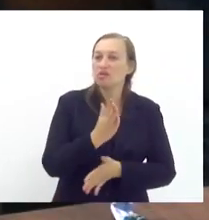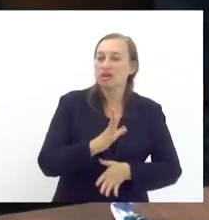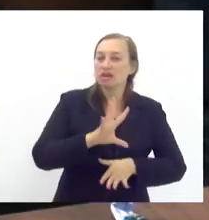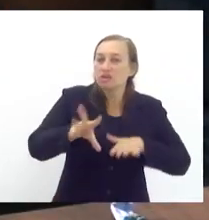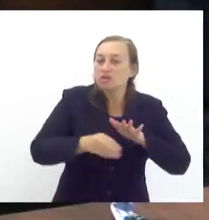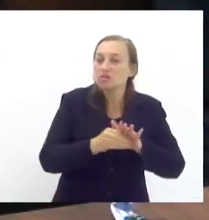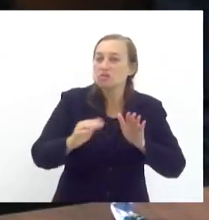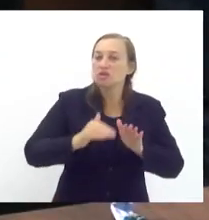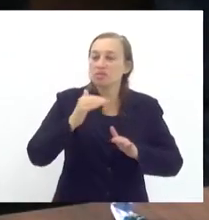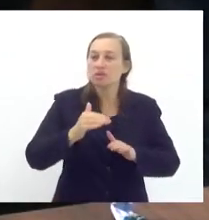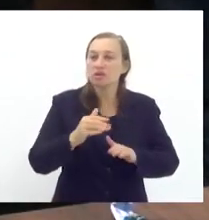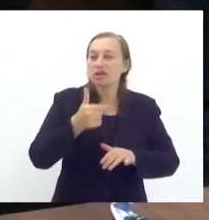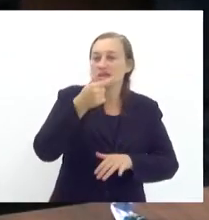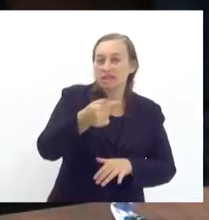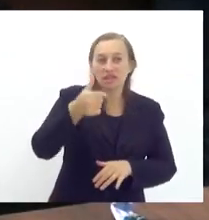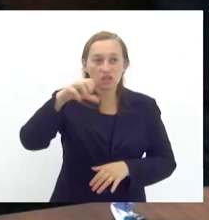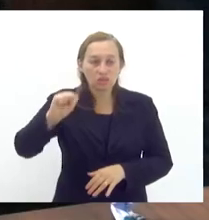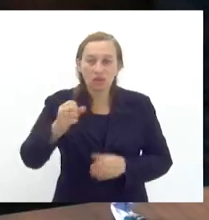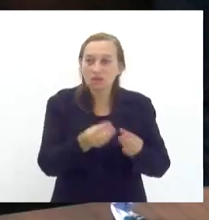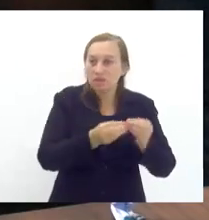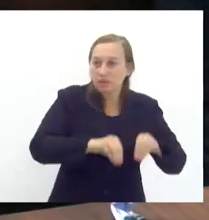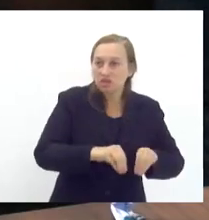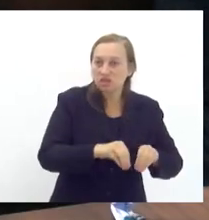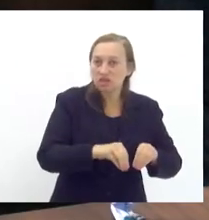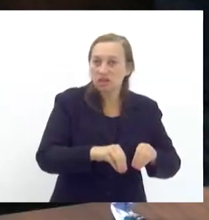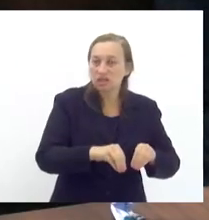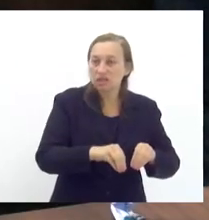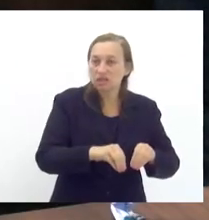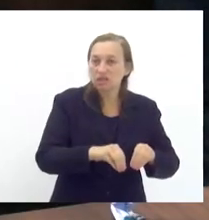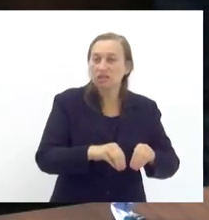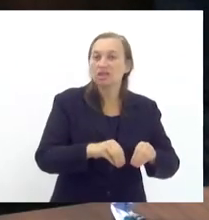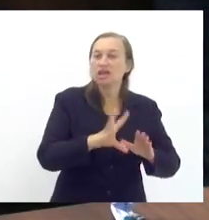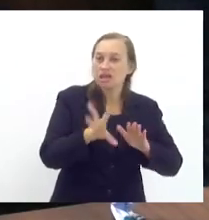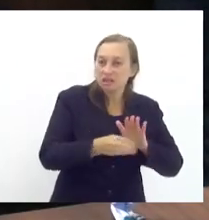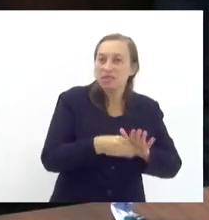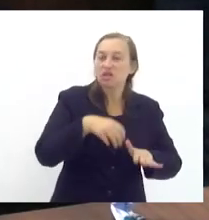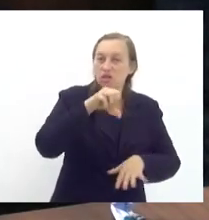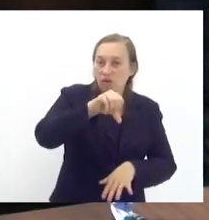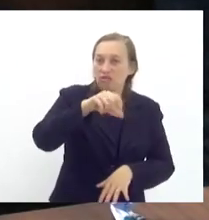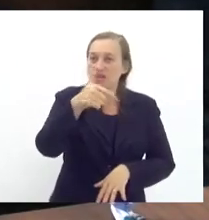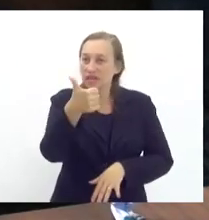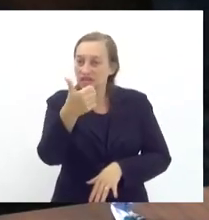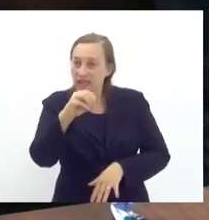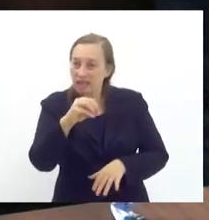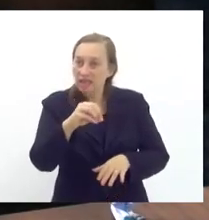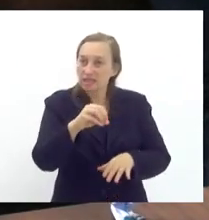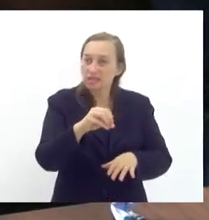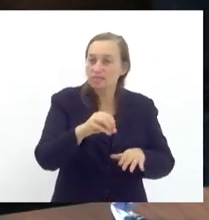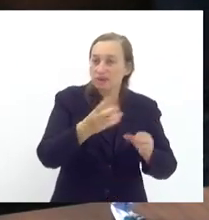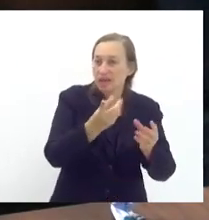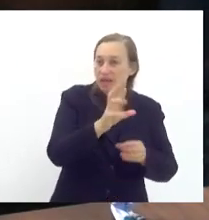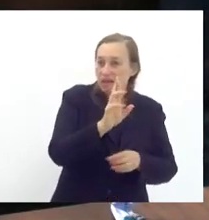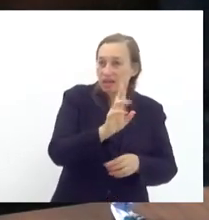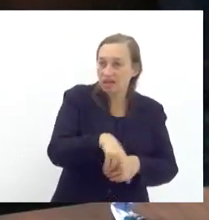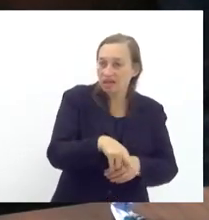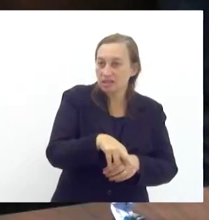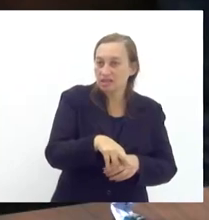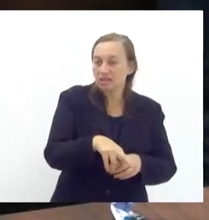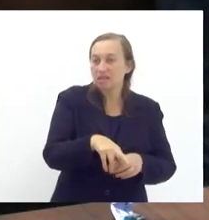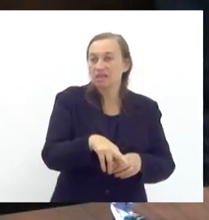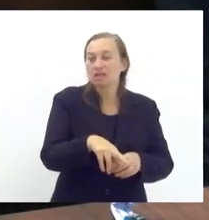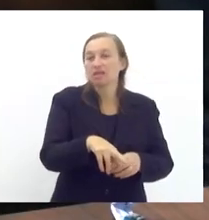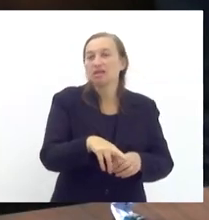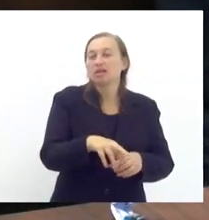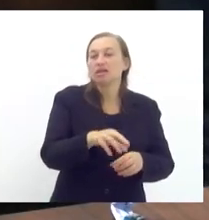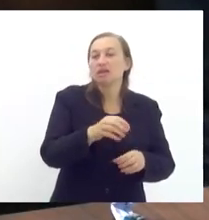aglutinativas emendas 78 prejudicadas as emendas nove 10 pela rejeição da emenda número 6